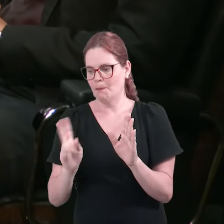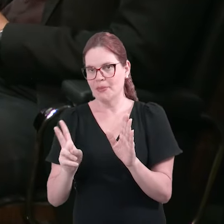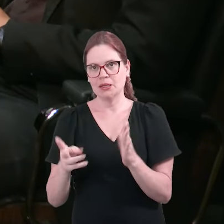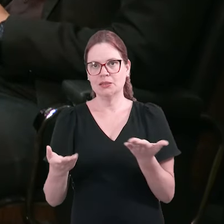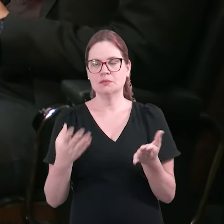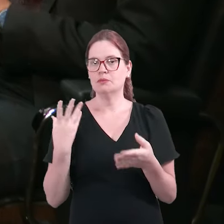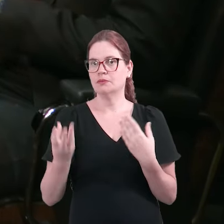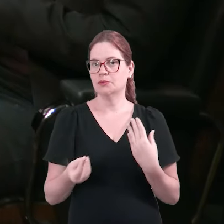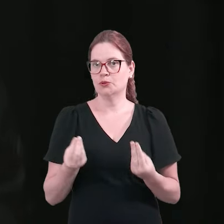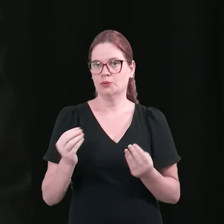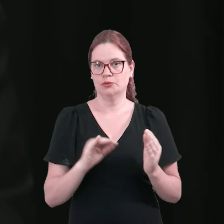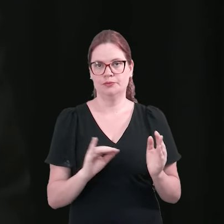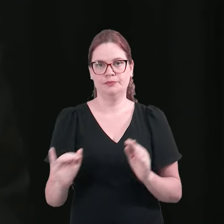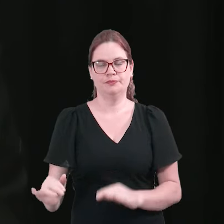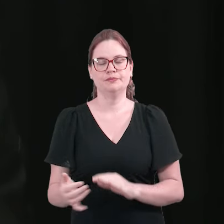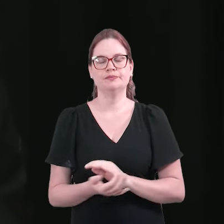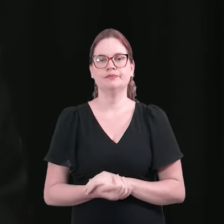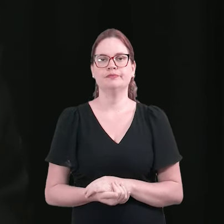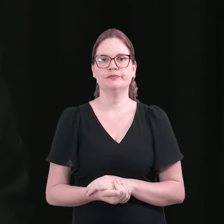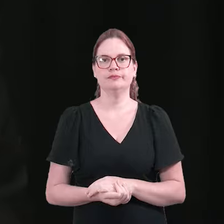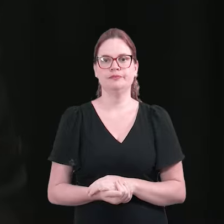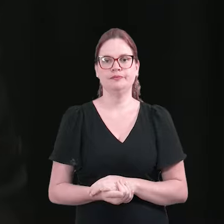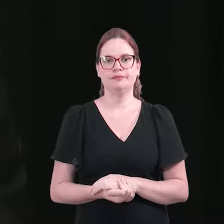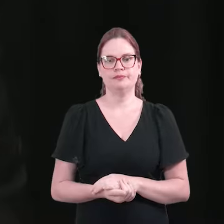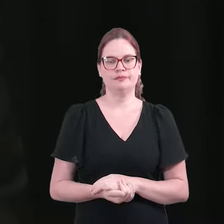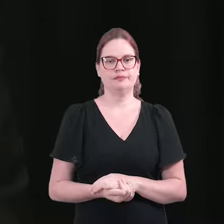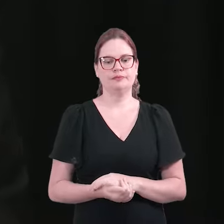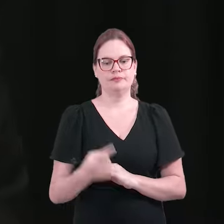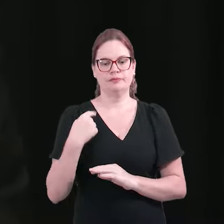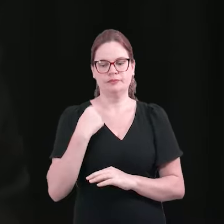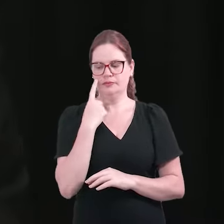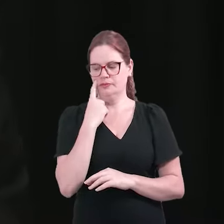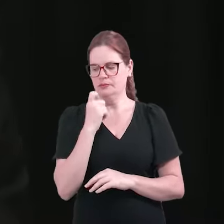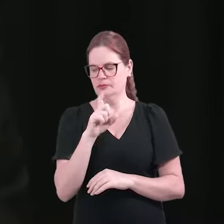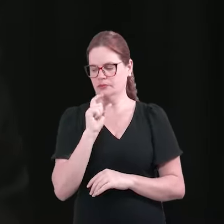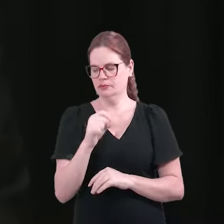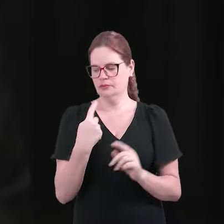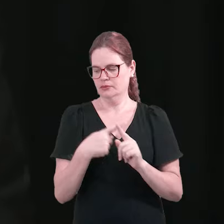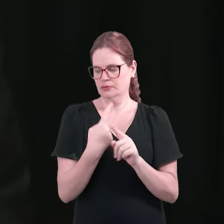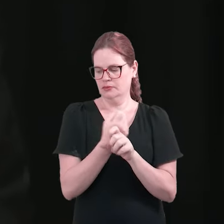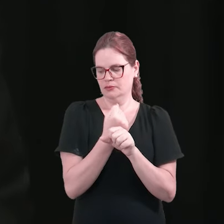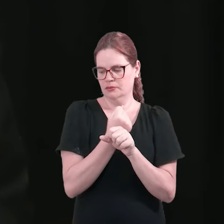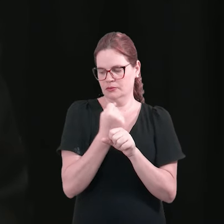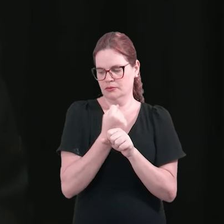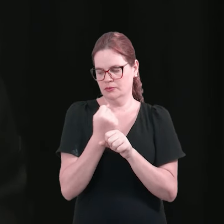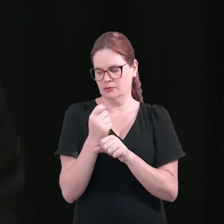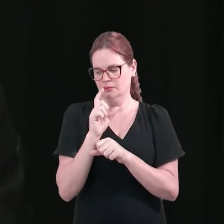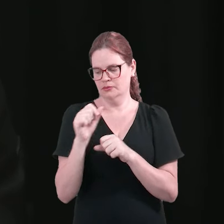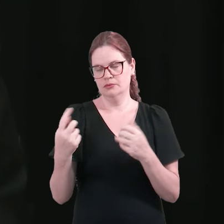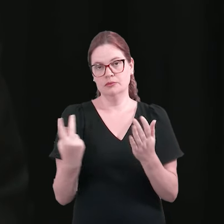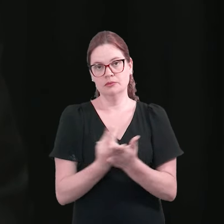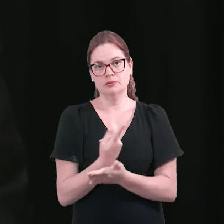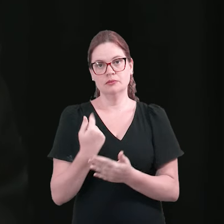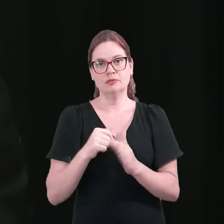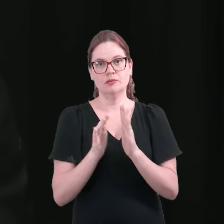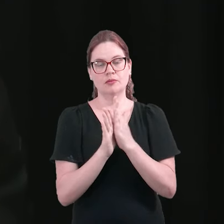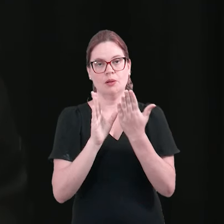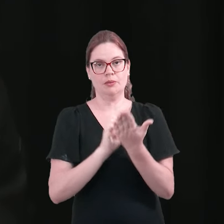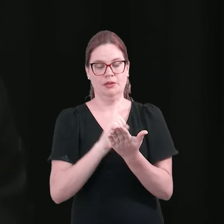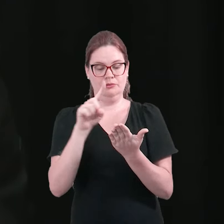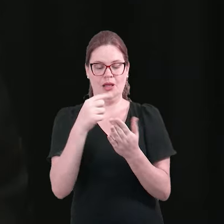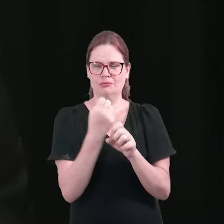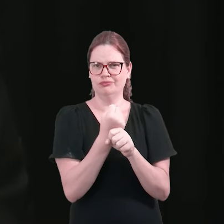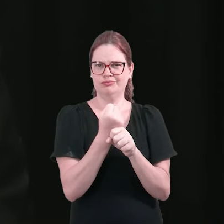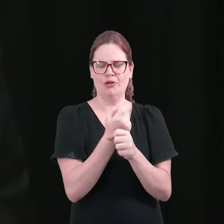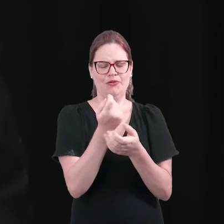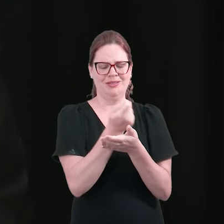alterações? Isso é interessante que ao longo dos séculos, né, a Bíblia, como você falou, ela